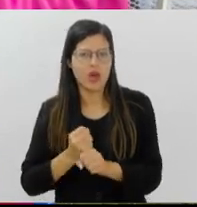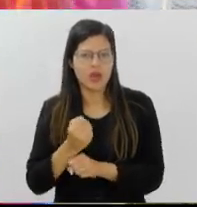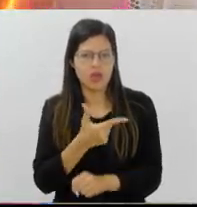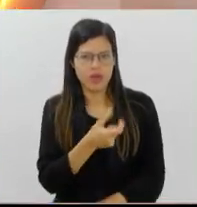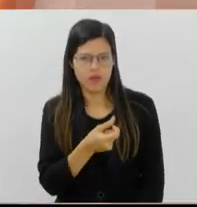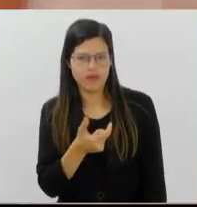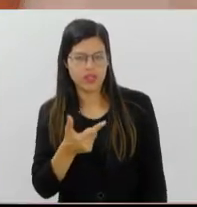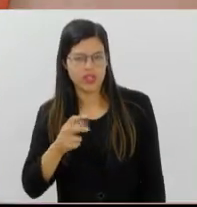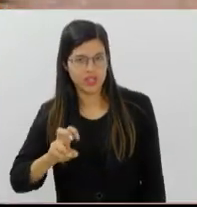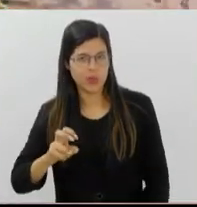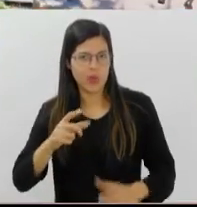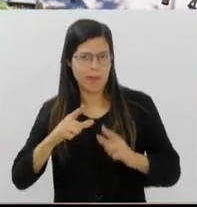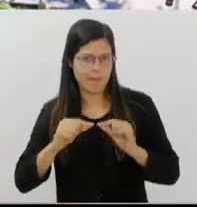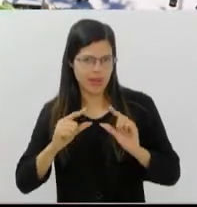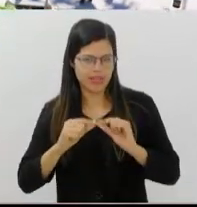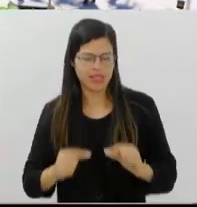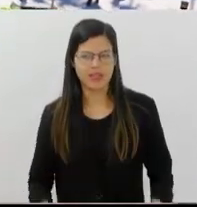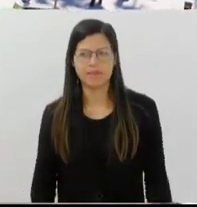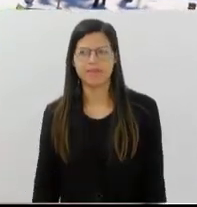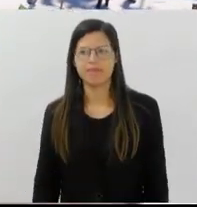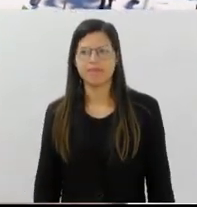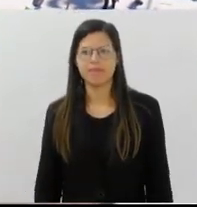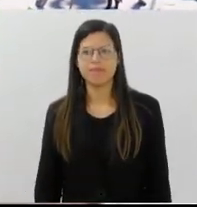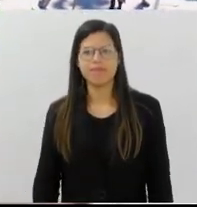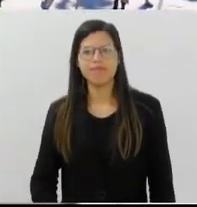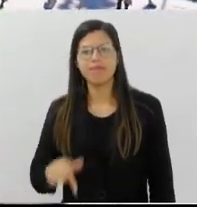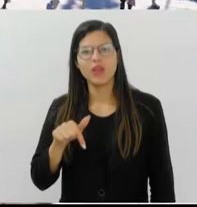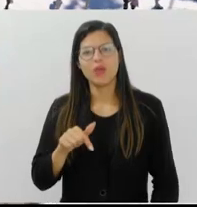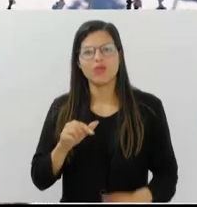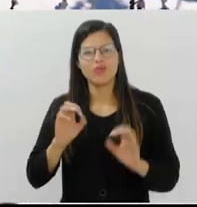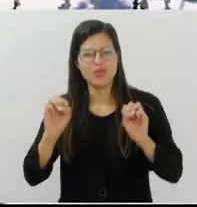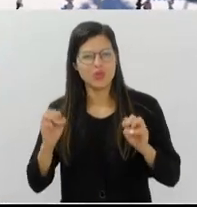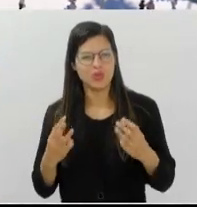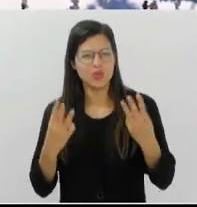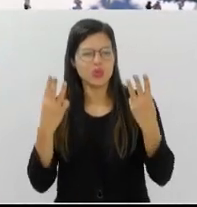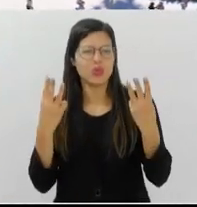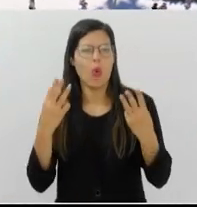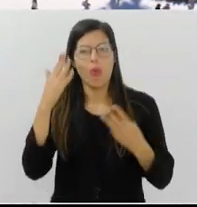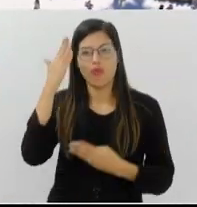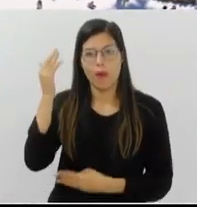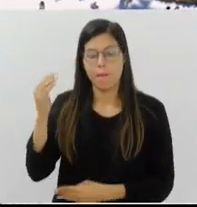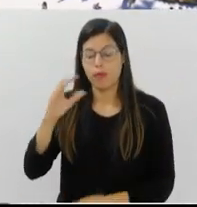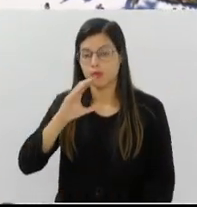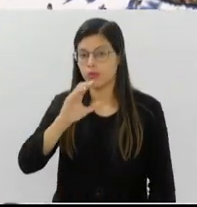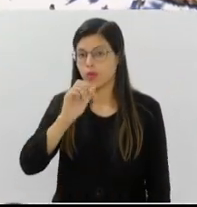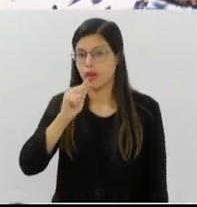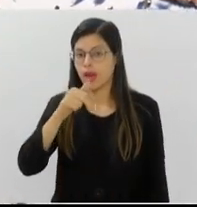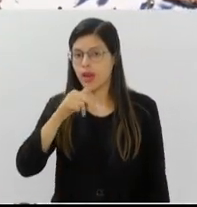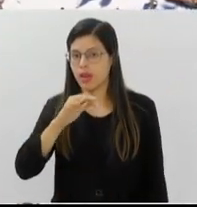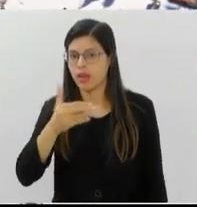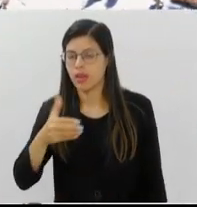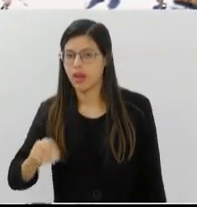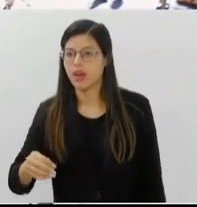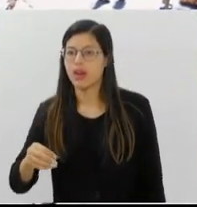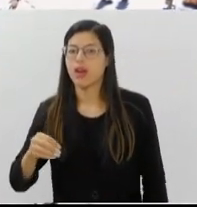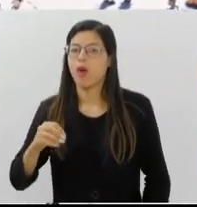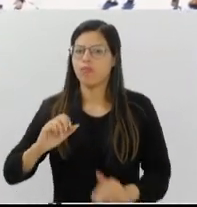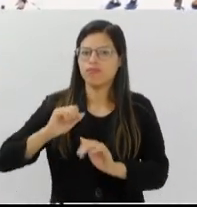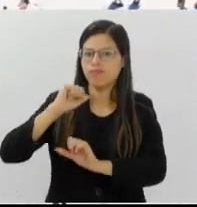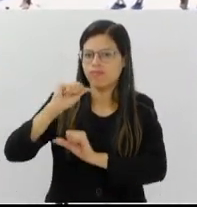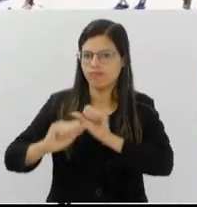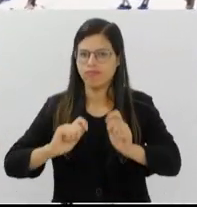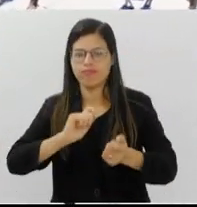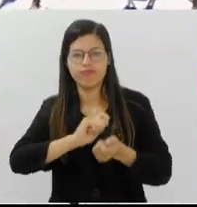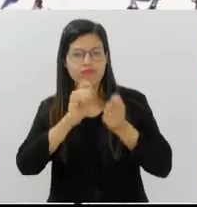Brasília. Uma das casas de shows mais icônicas do Rio de Janeiro, o Canecão, está prestes a ser revitalizada